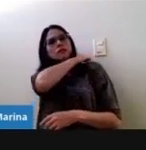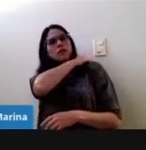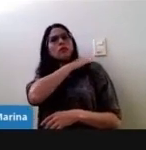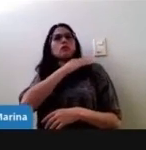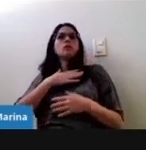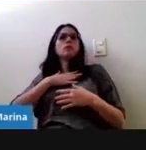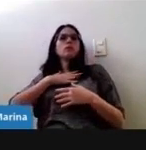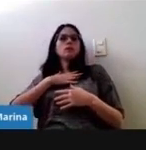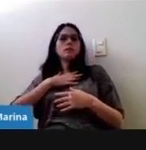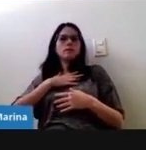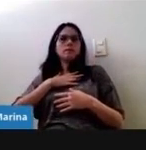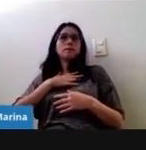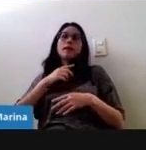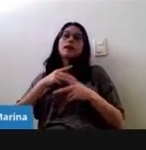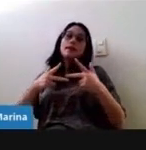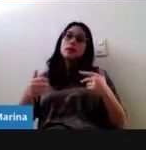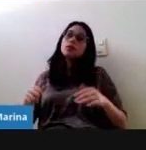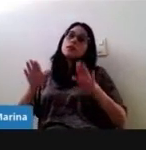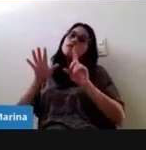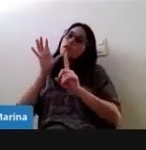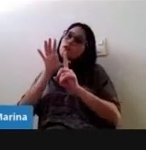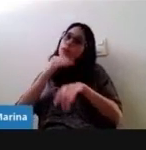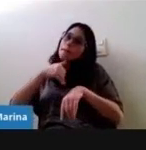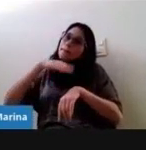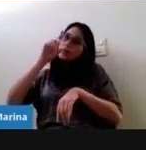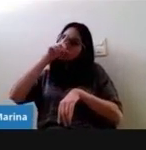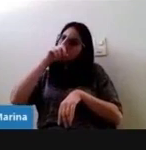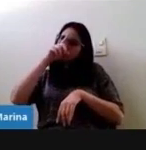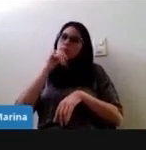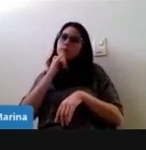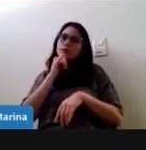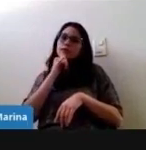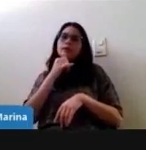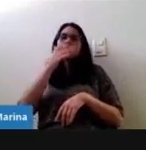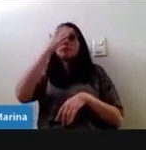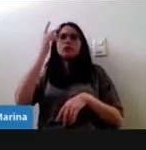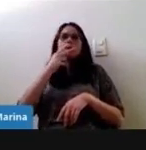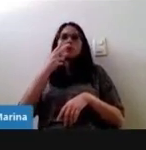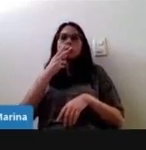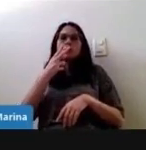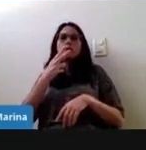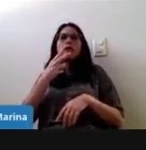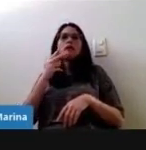vão incluir fatores de risco, como tabagismo, uso excessivo de álcool,